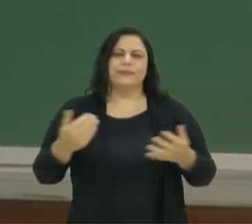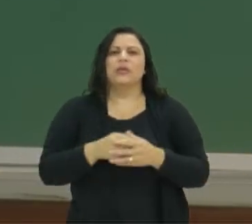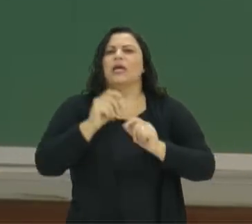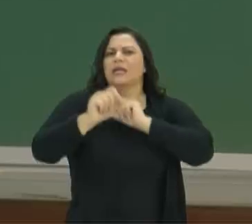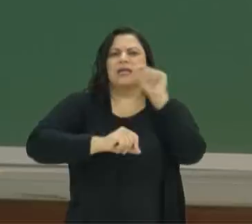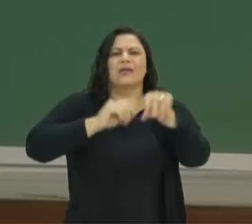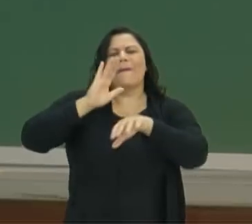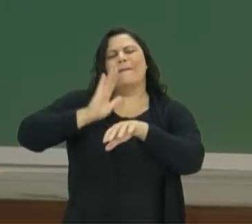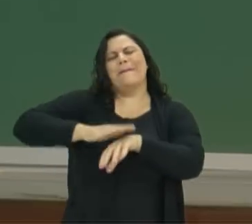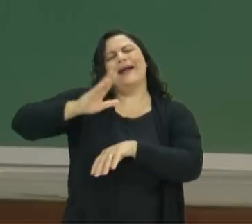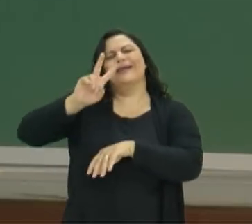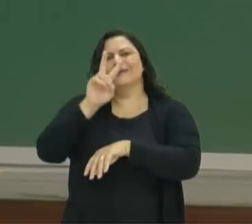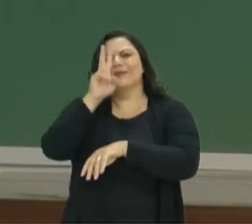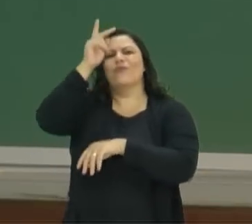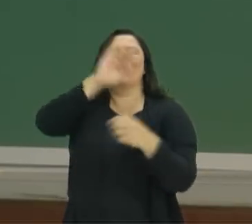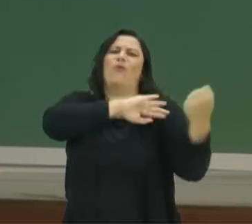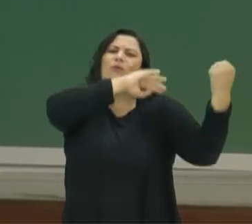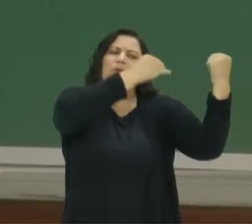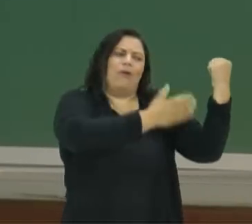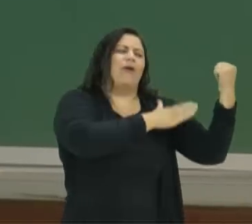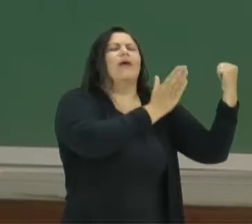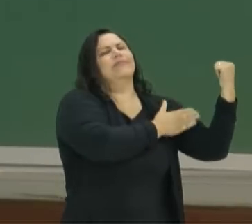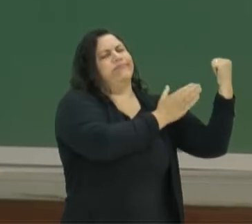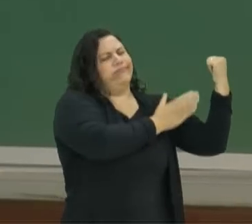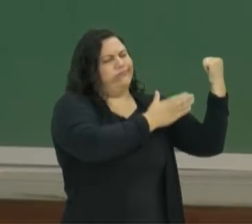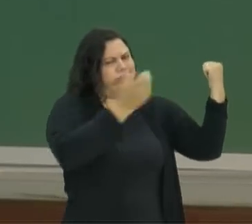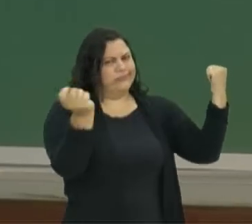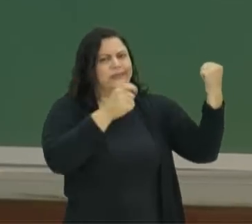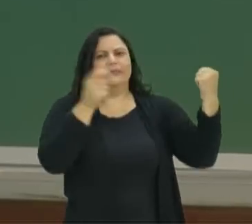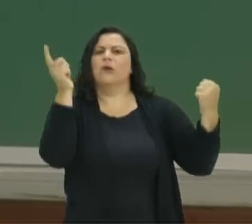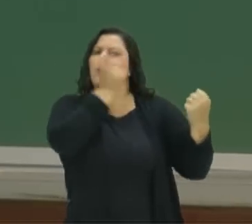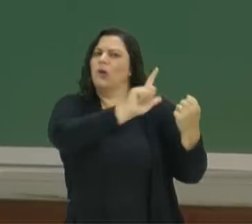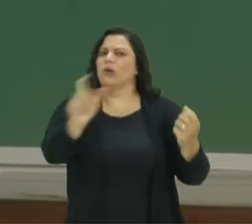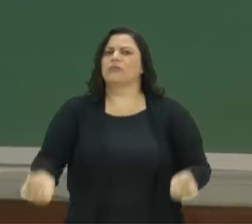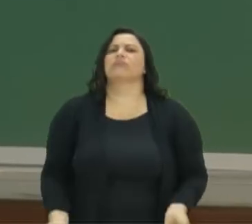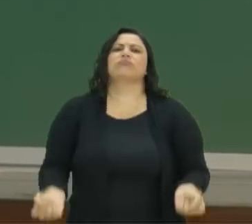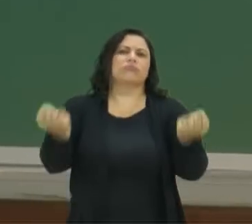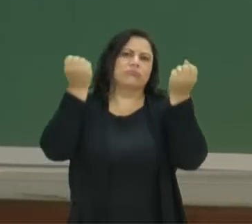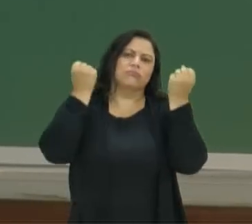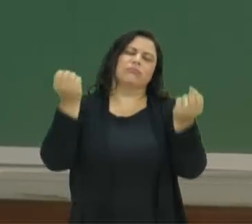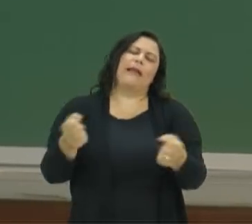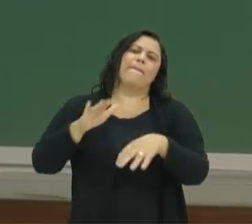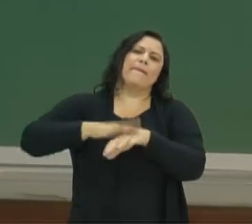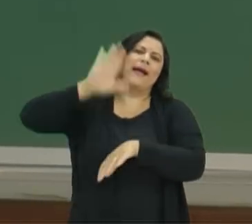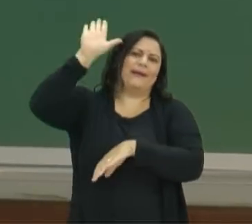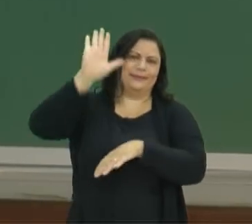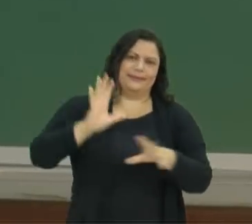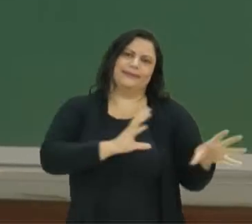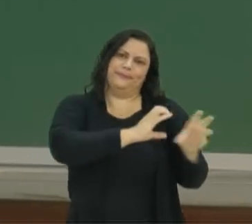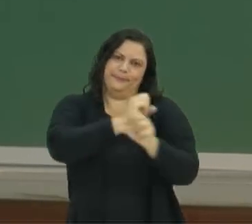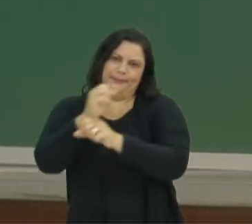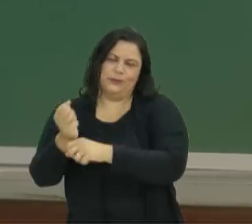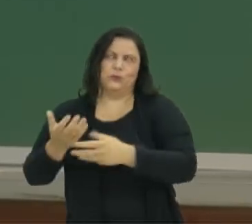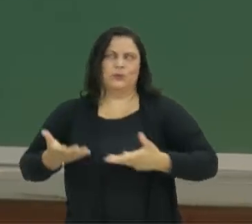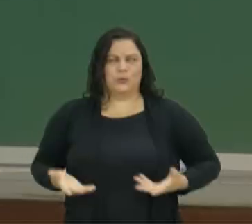mais forte, ou seja, aquele que consegue levantar a maior quantidade de peso, tá?